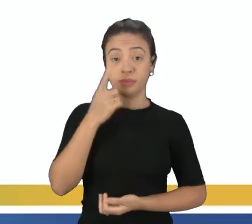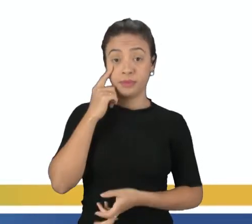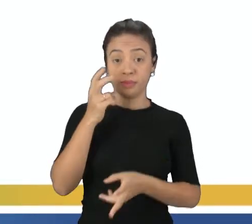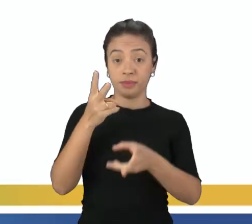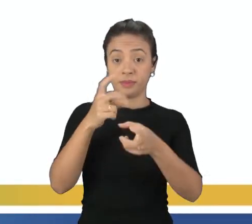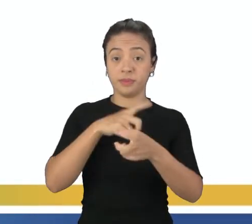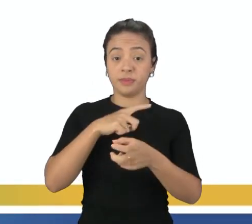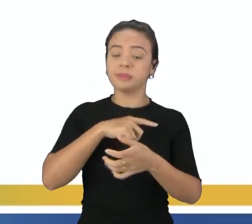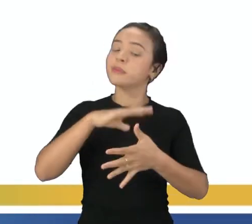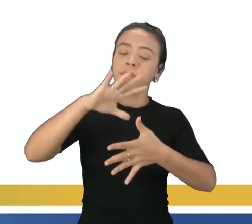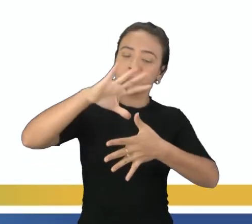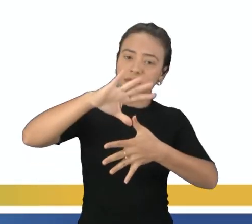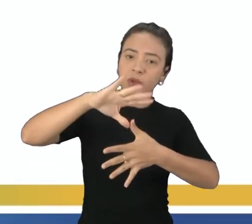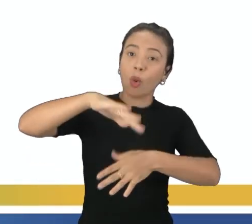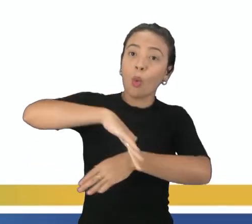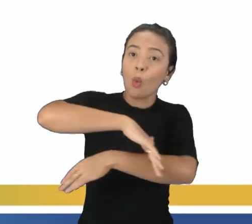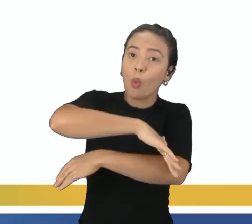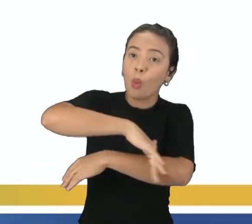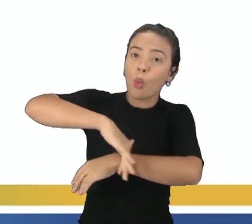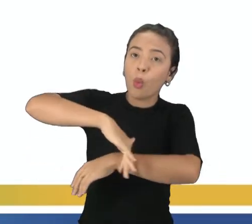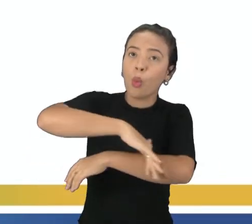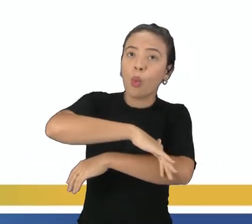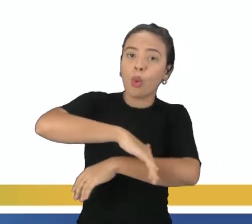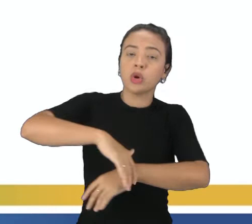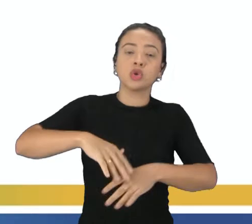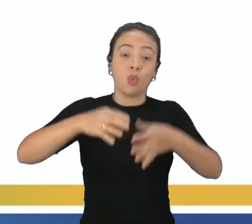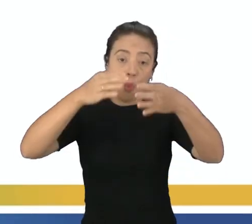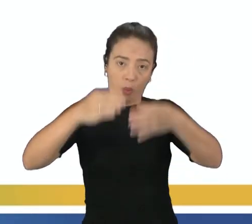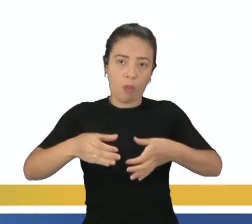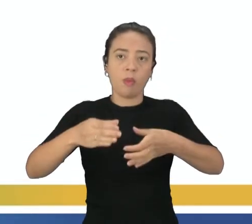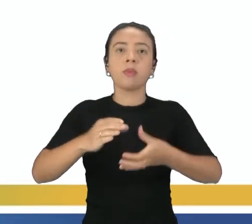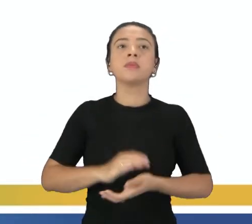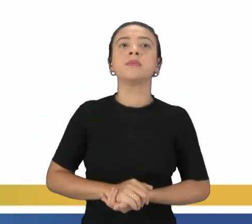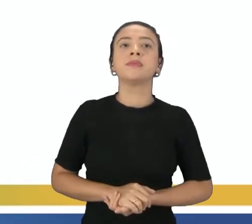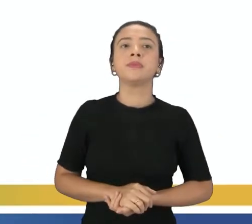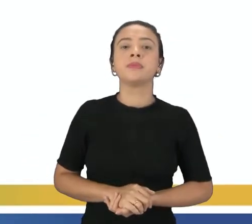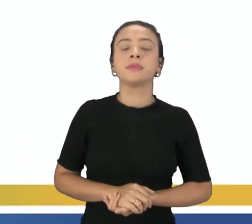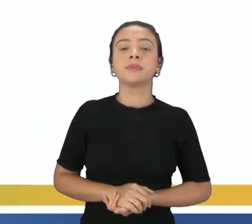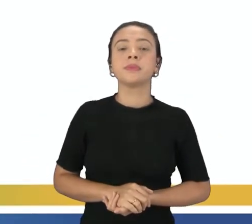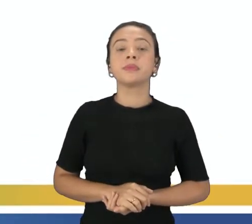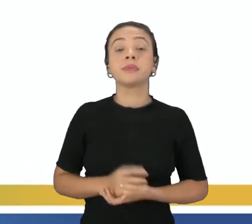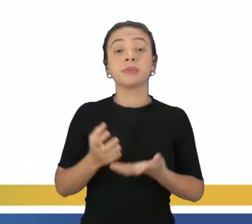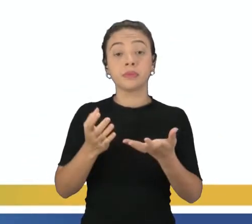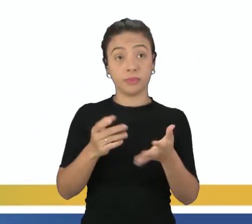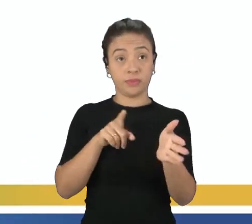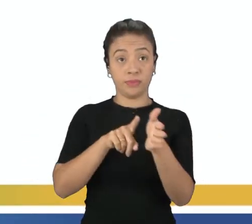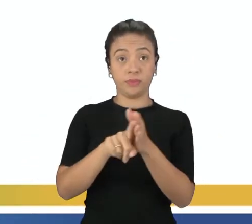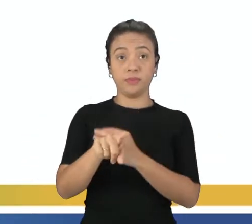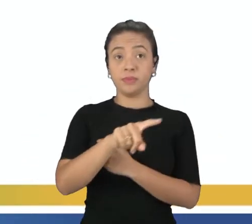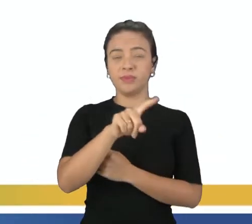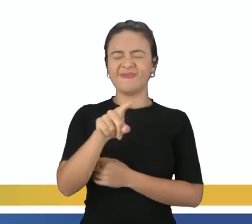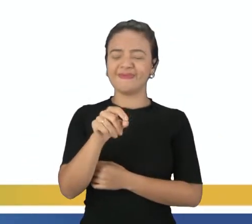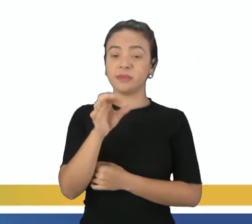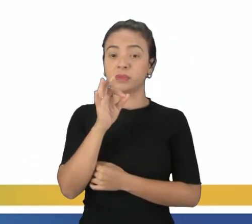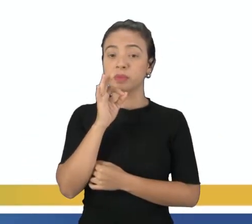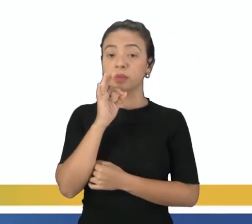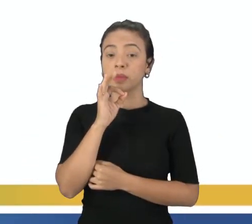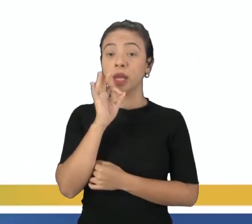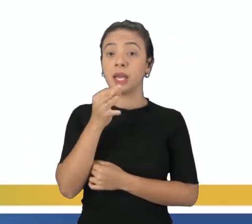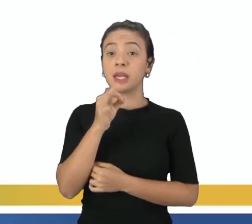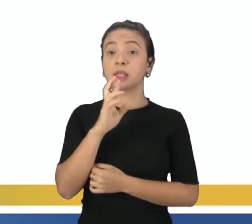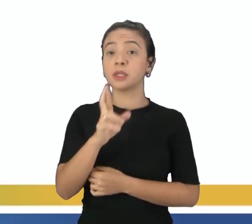temos um mapa de algumas ruas, né, de um trecho, de um bairro, certinho? E eu quero perguntar para você qual é a opção